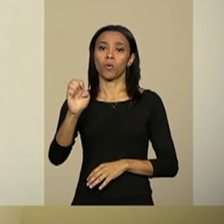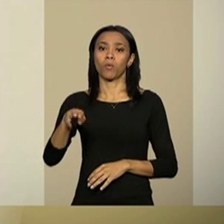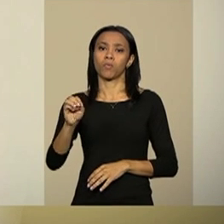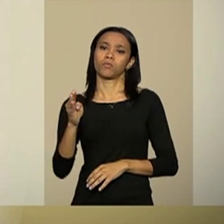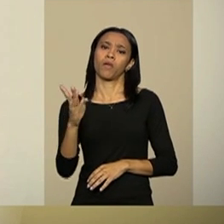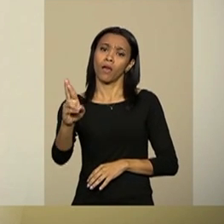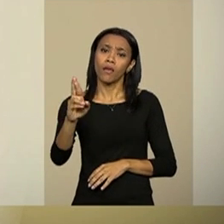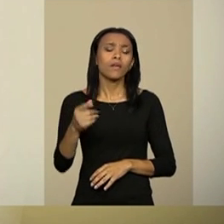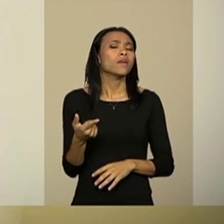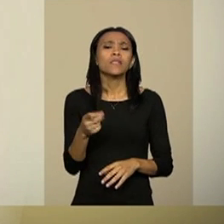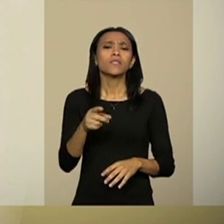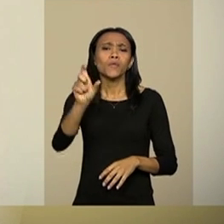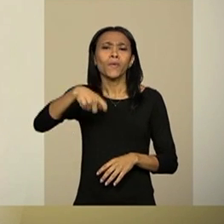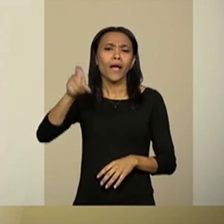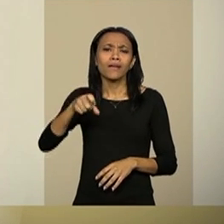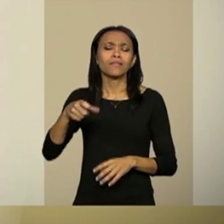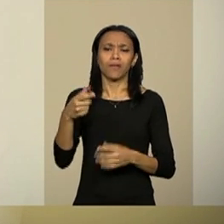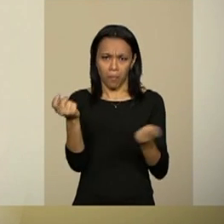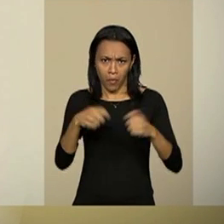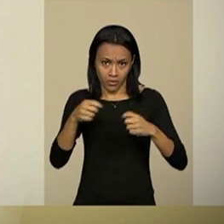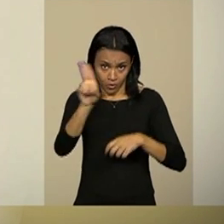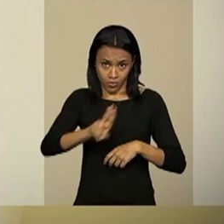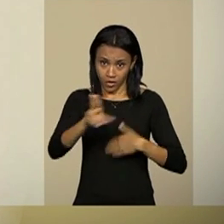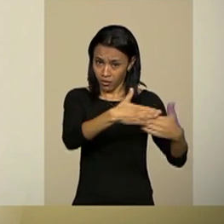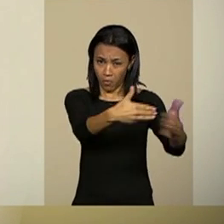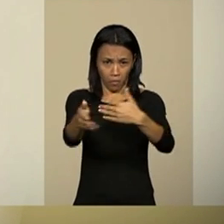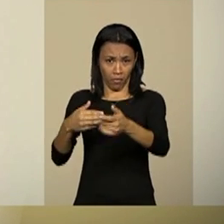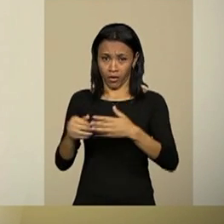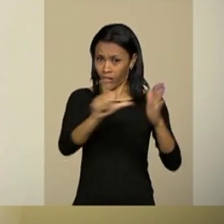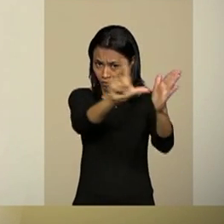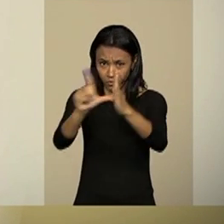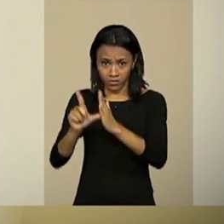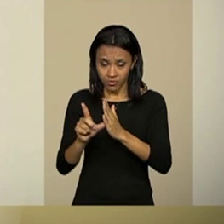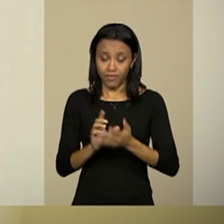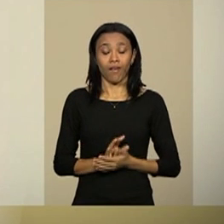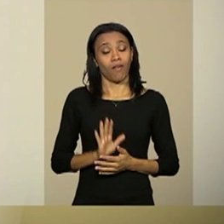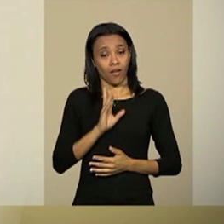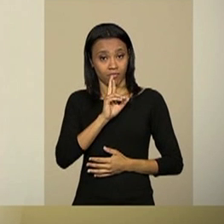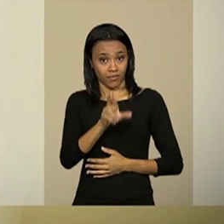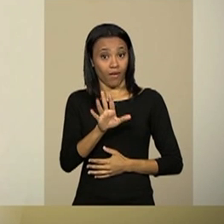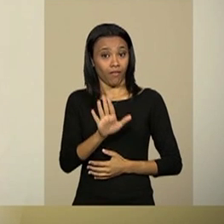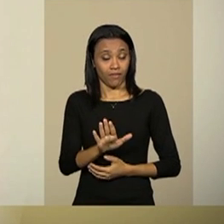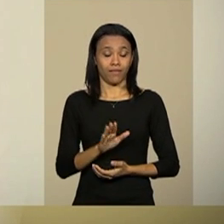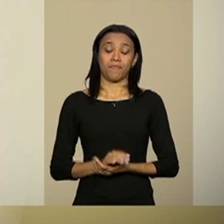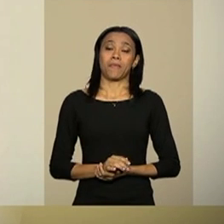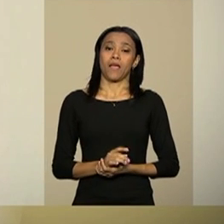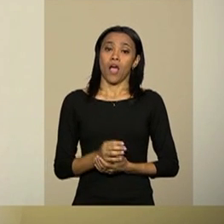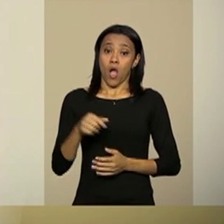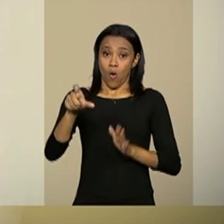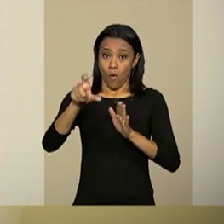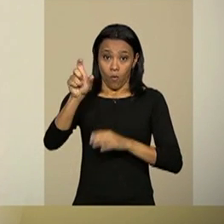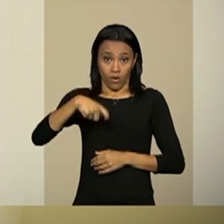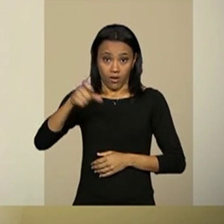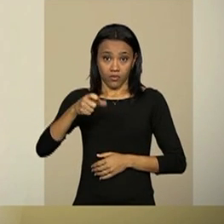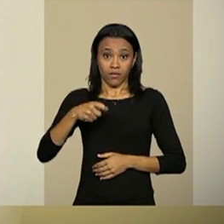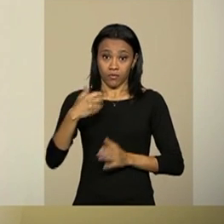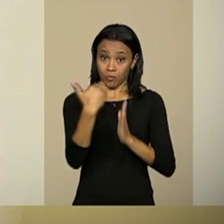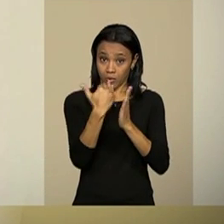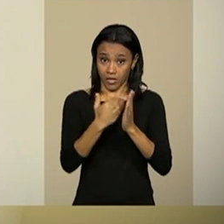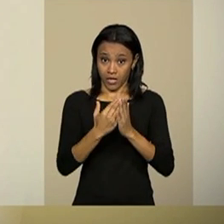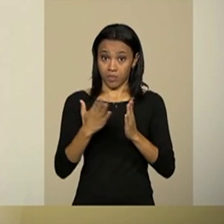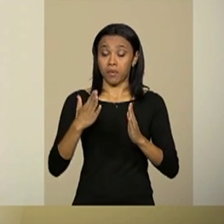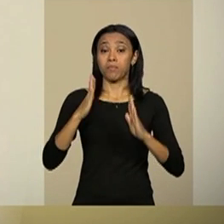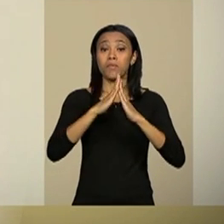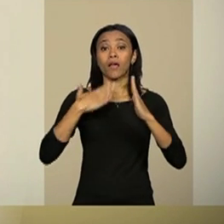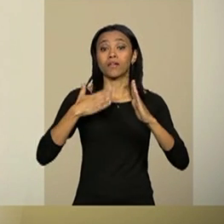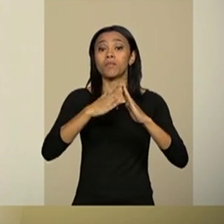br e o cartão do minha casa melhor pode ser usado em qualquer loja presidenta olha luciano o cartão do minha casa melhor pode ser